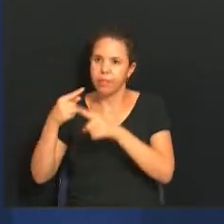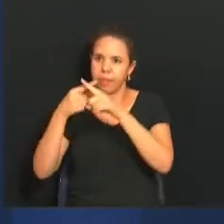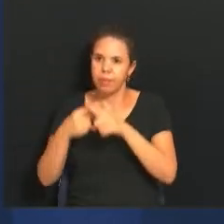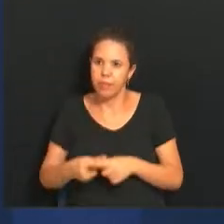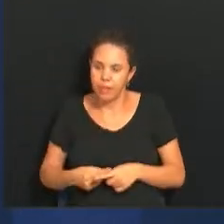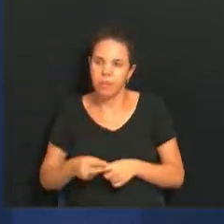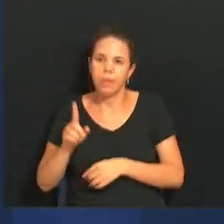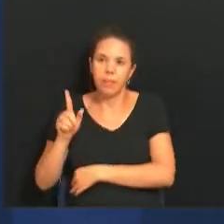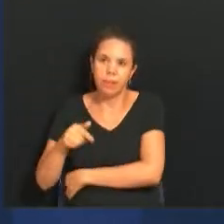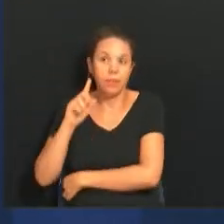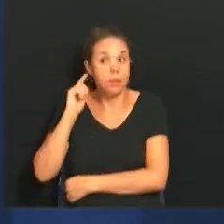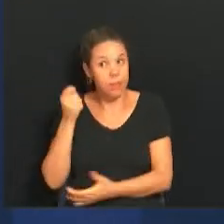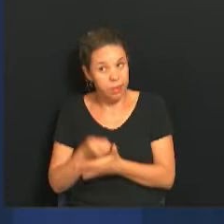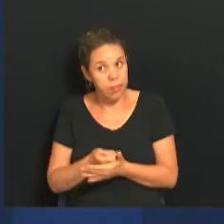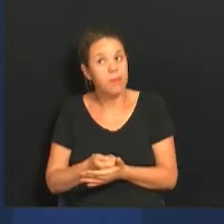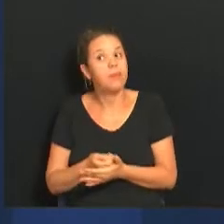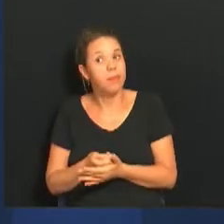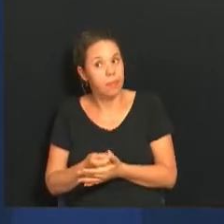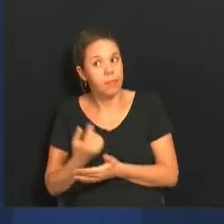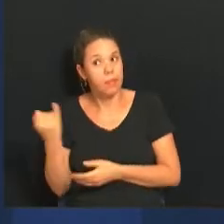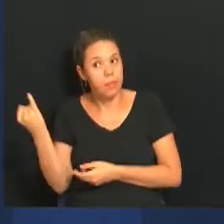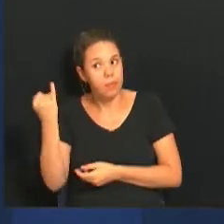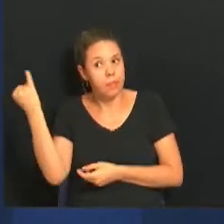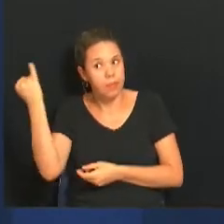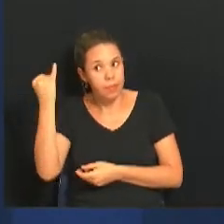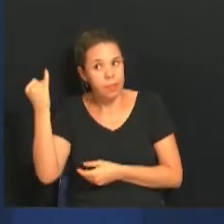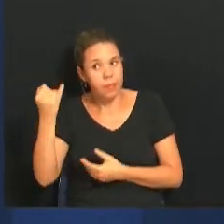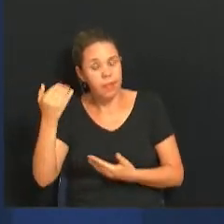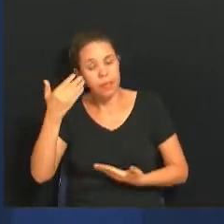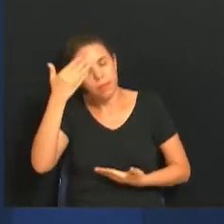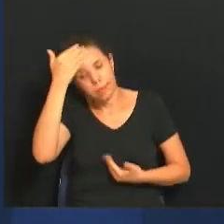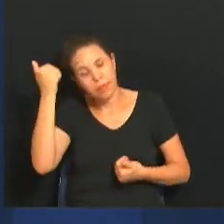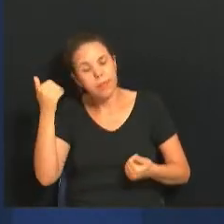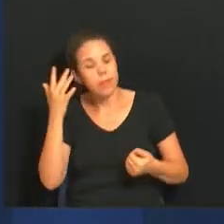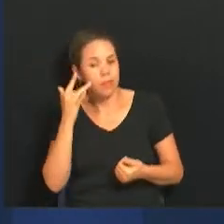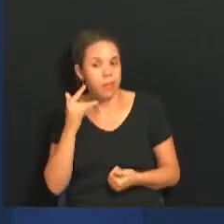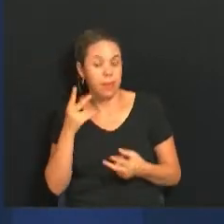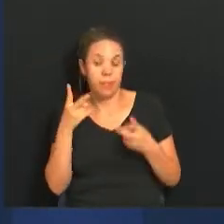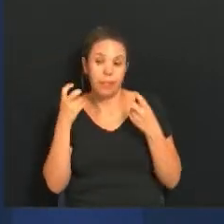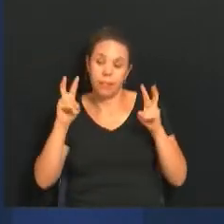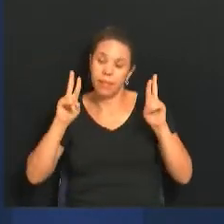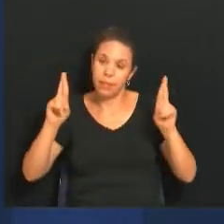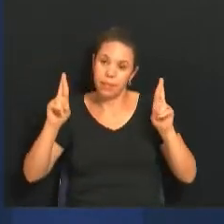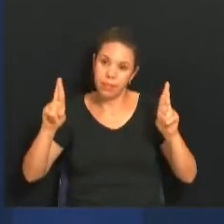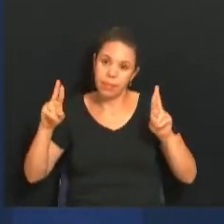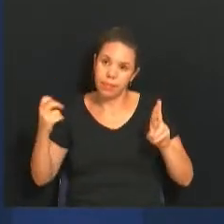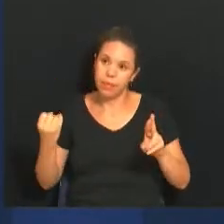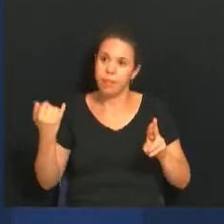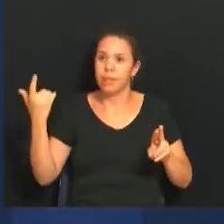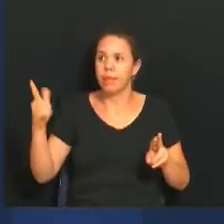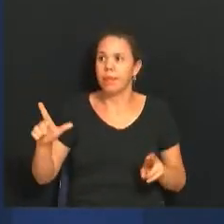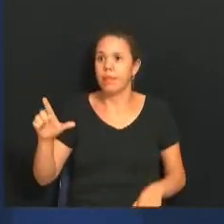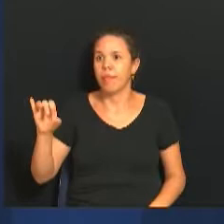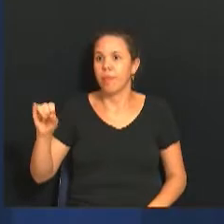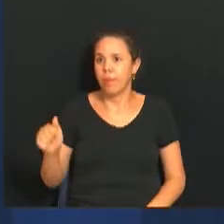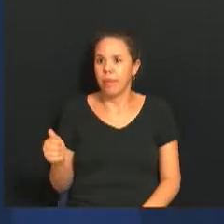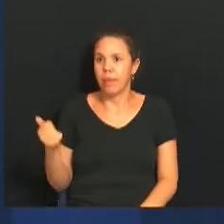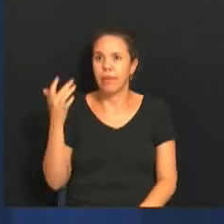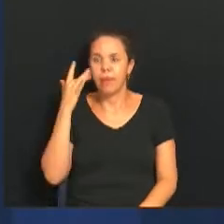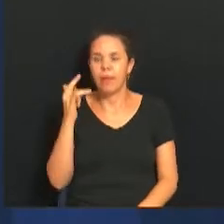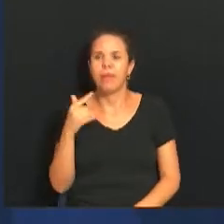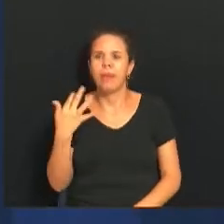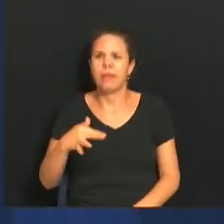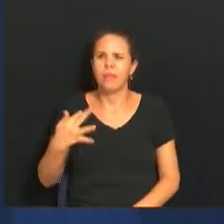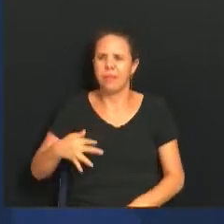é decisão, é um jogo muito importante para a Macaca. Fica a expectativa se o atacante Luca, que saiu com dores na